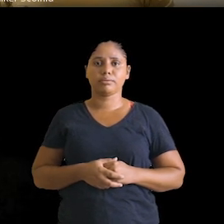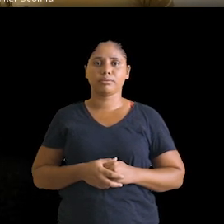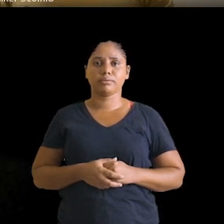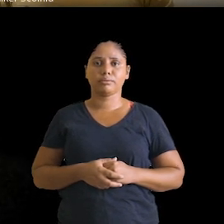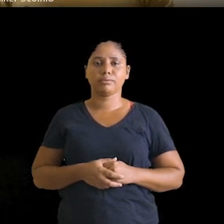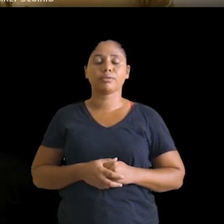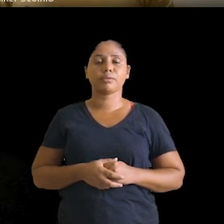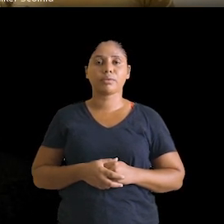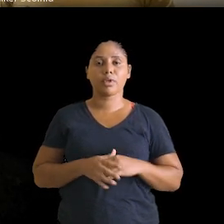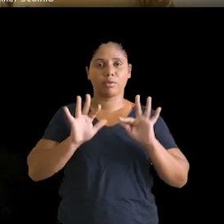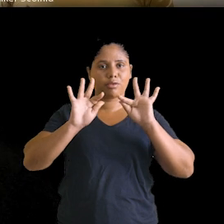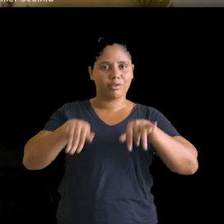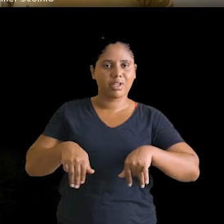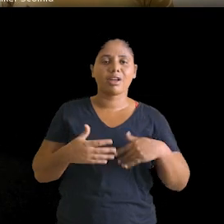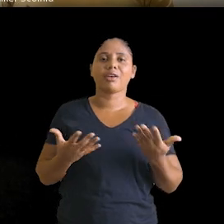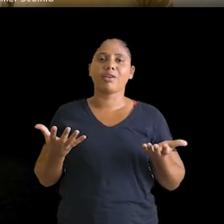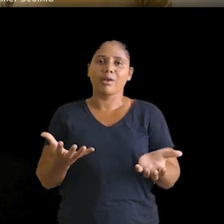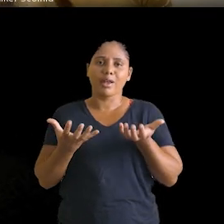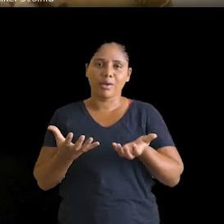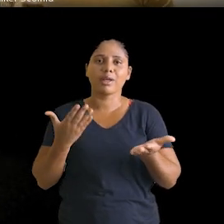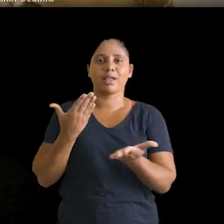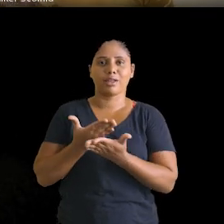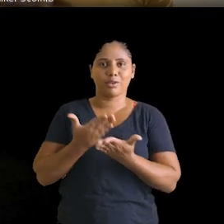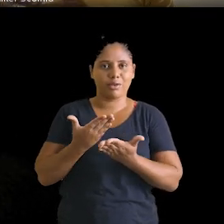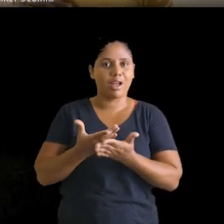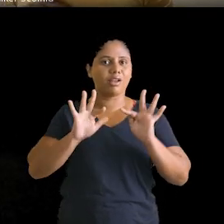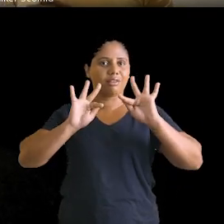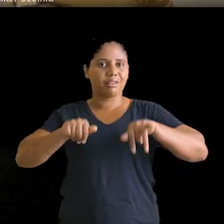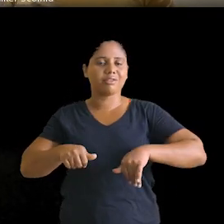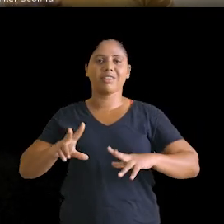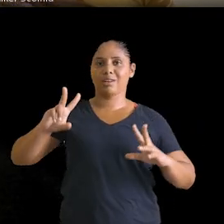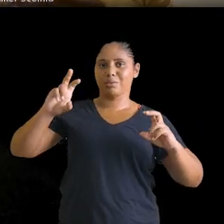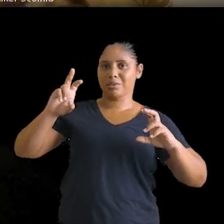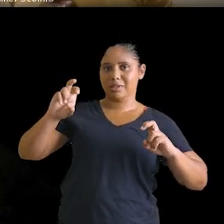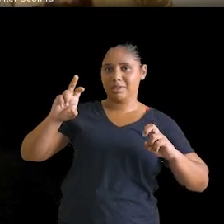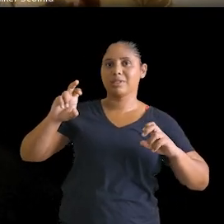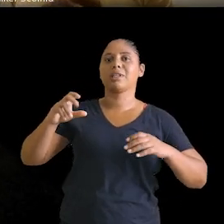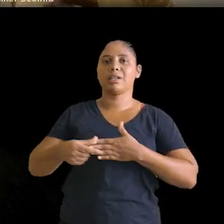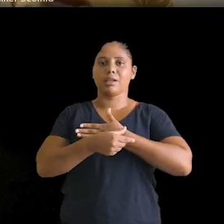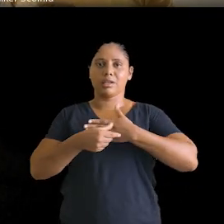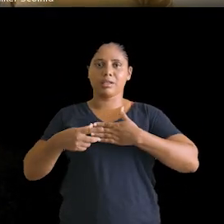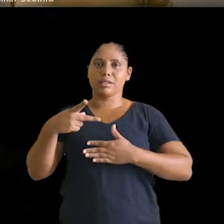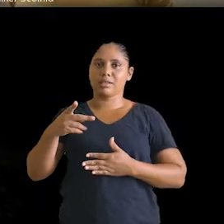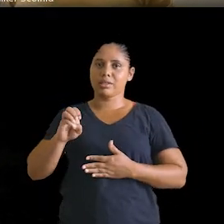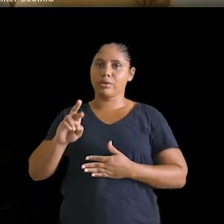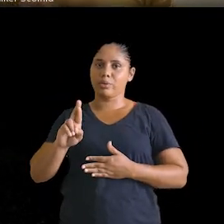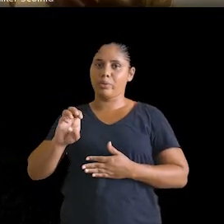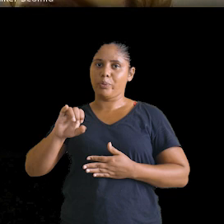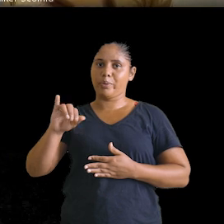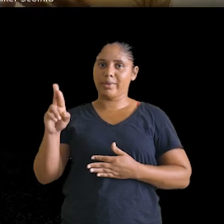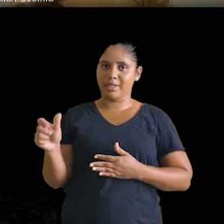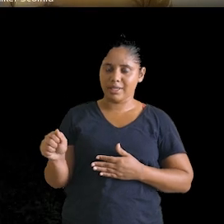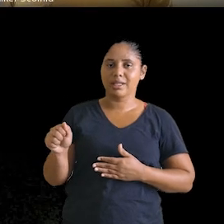E, por fim, eu quero finalizar com a fala de Pereira, 2022, e Grade e colaboradores no ano 2019, que ele fala que